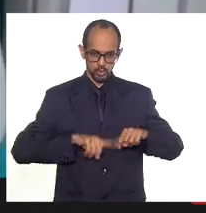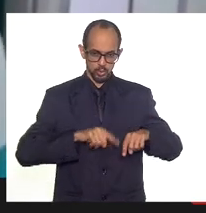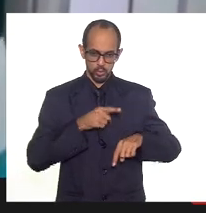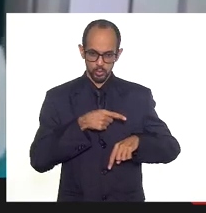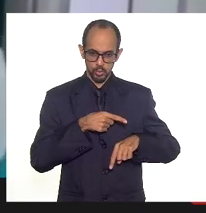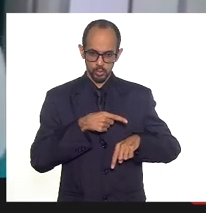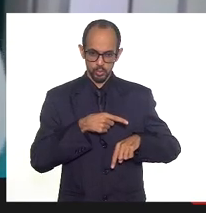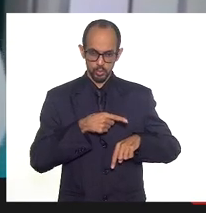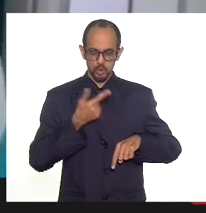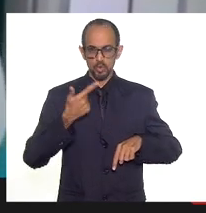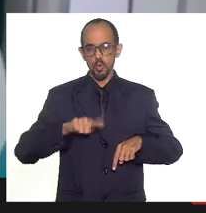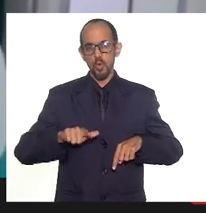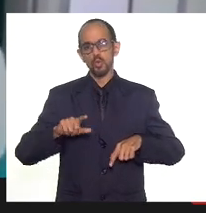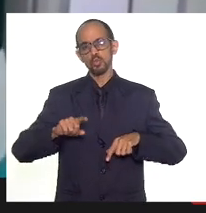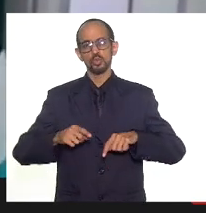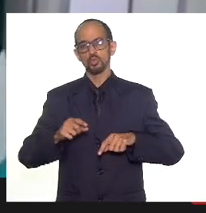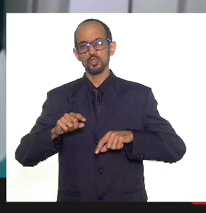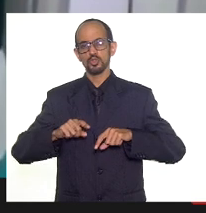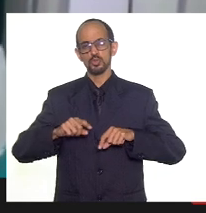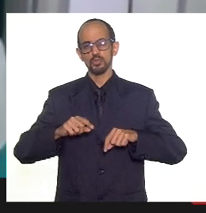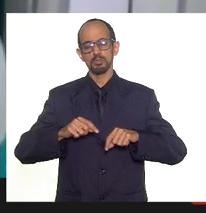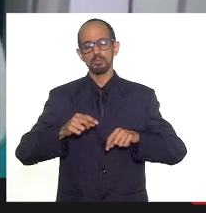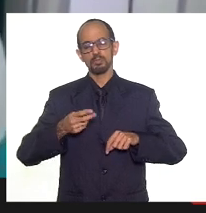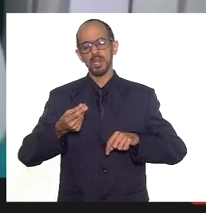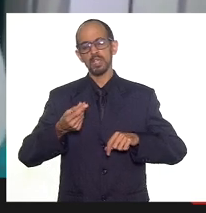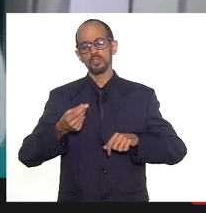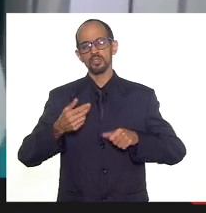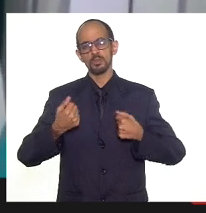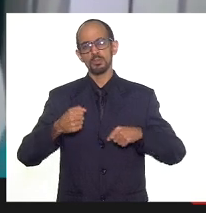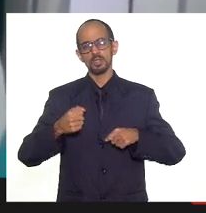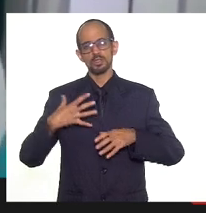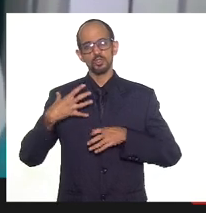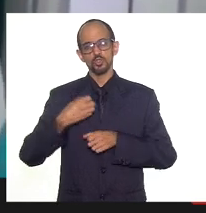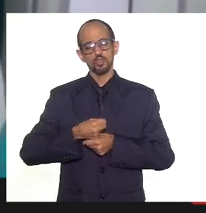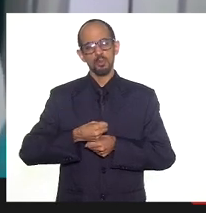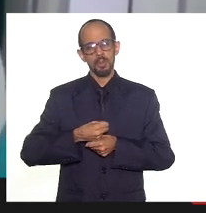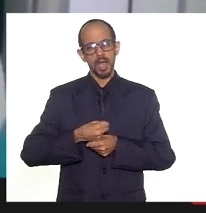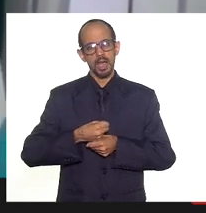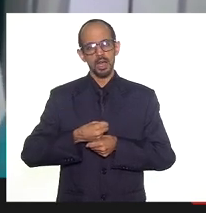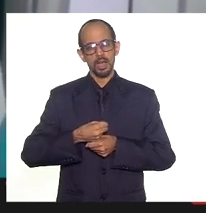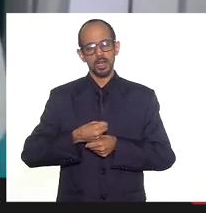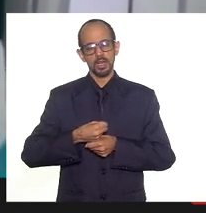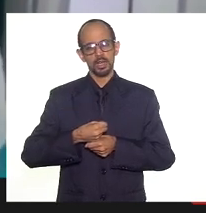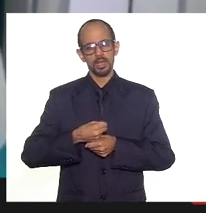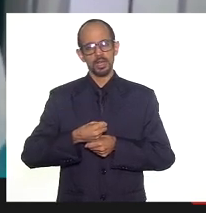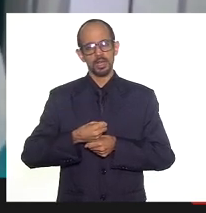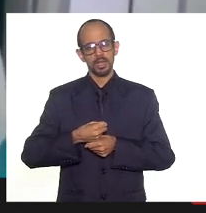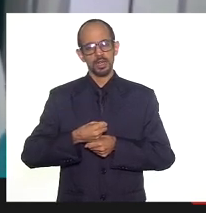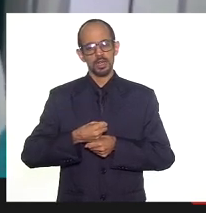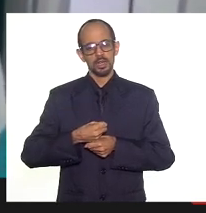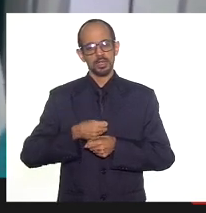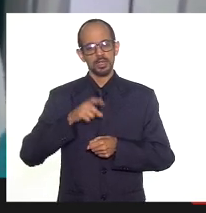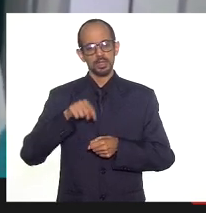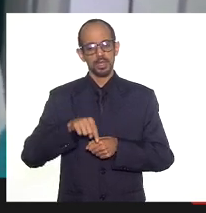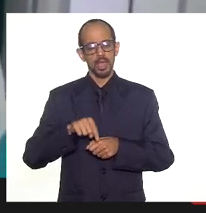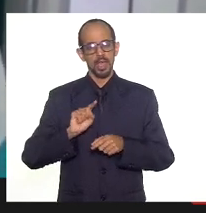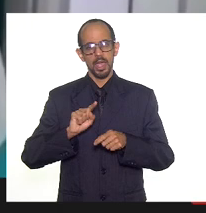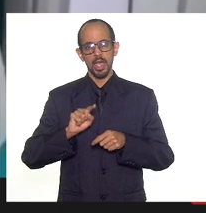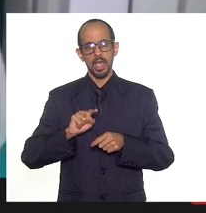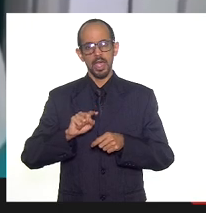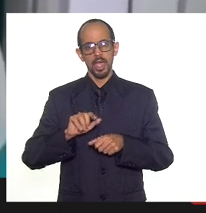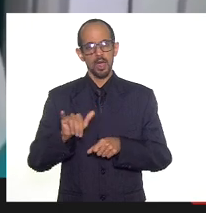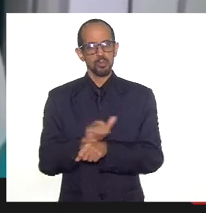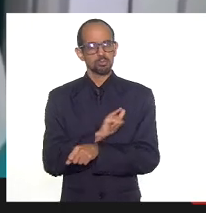Que outros preços a Petrobras tem que levar em conta face à sua vocação de ser um dos pivôs da estratégia